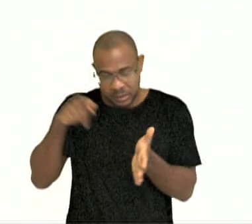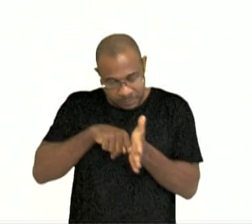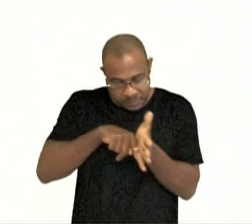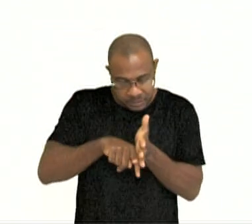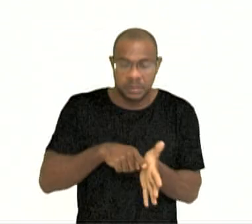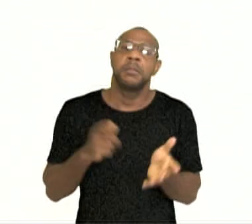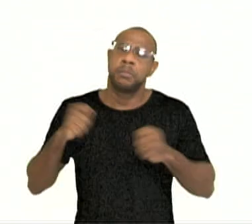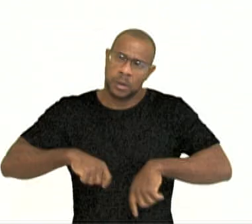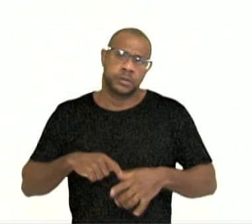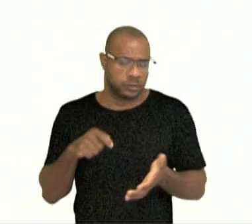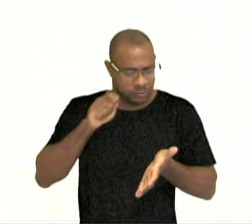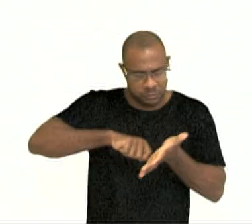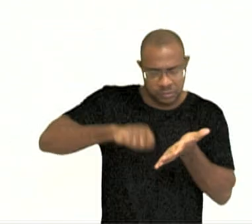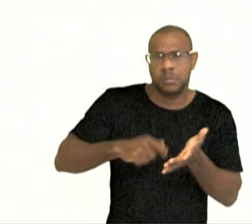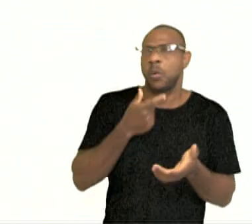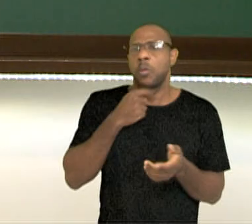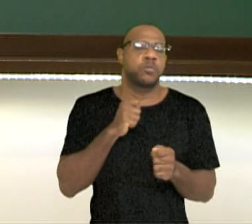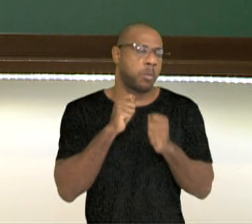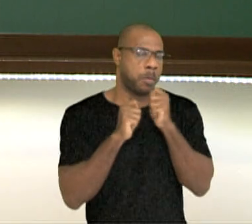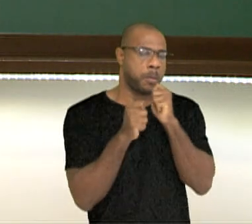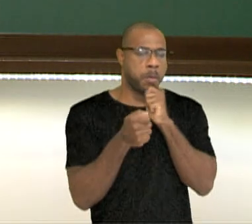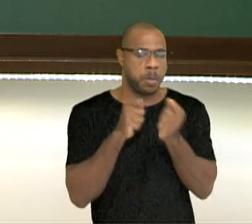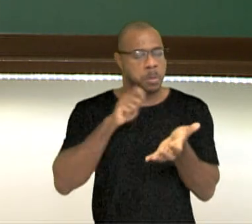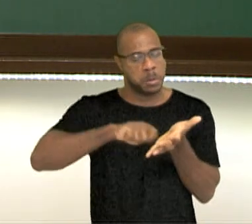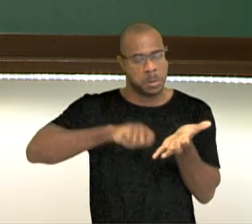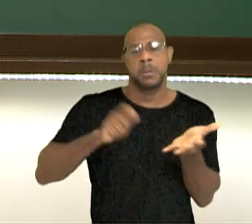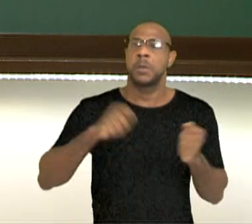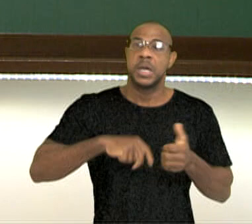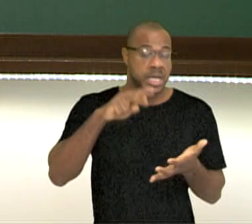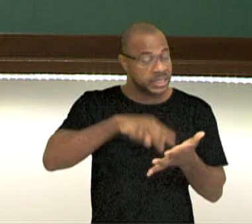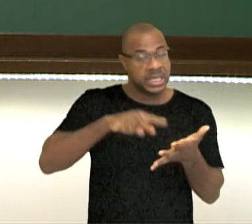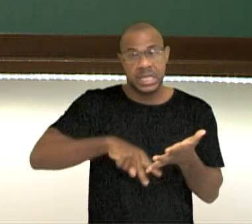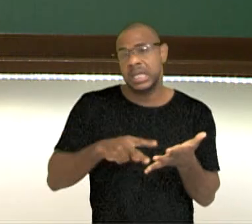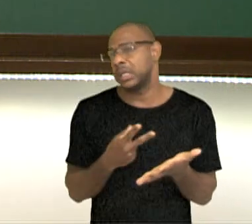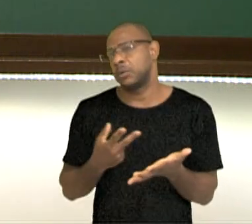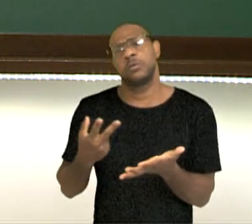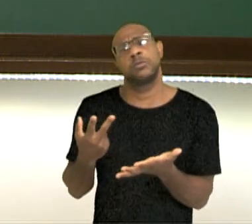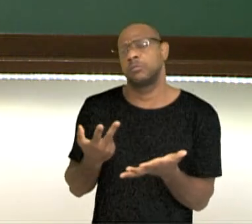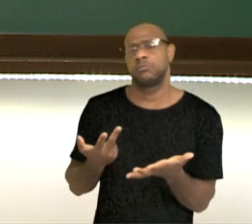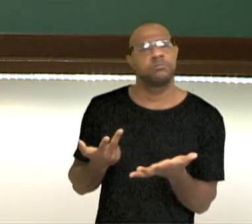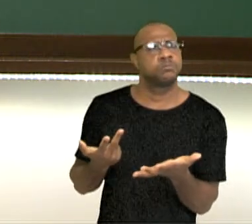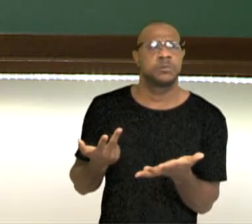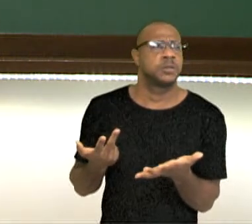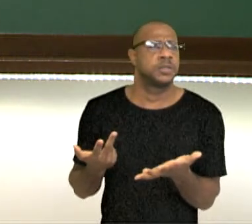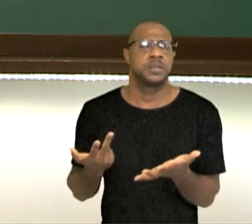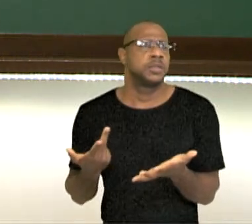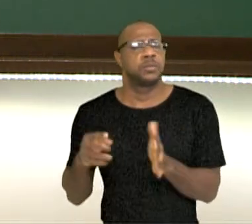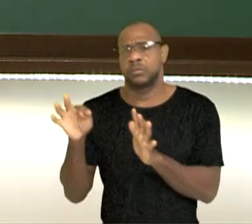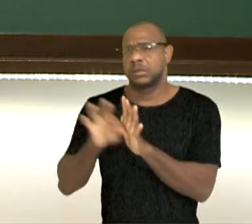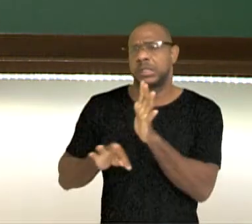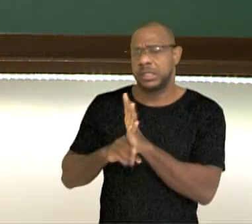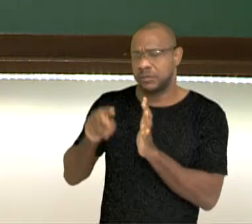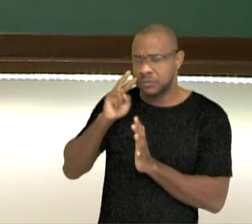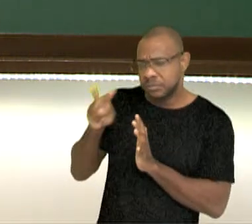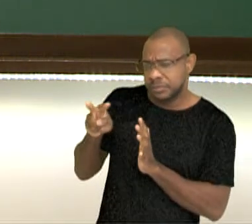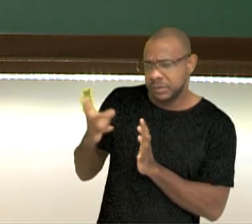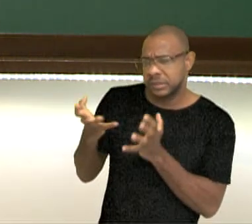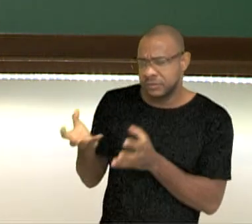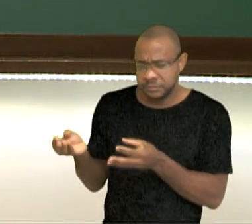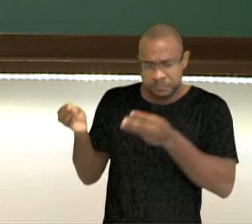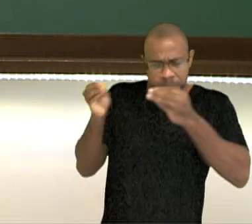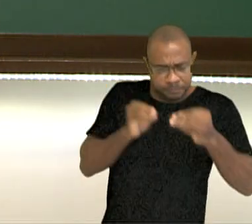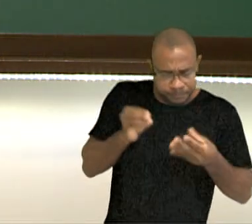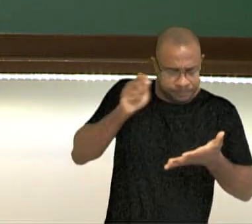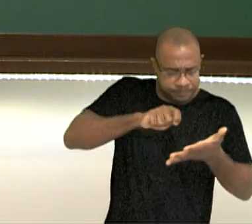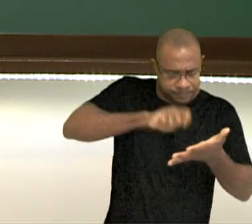cientistas. Pode ser escrito por um jornalista, por exemplo, que leu algum texto científico e quis trazer